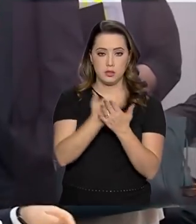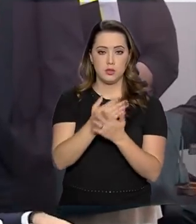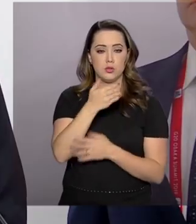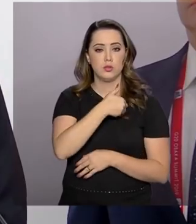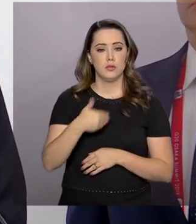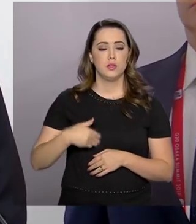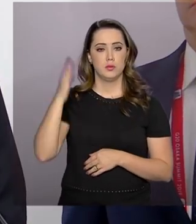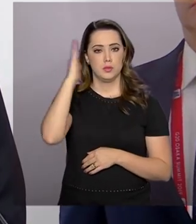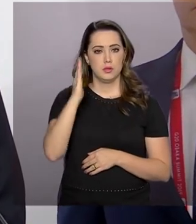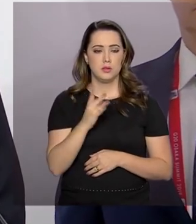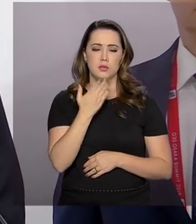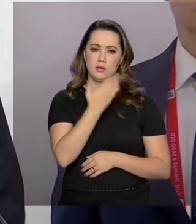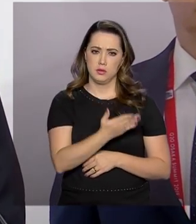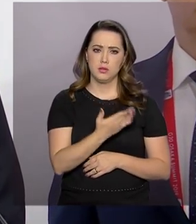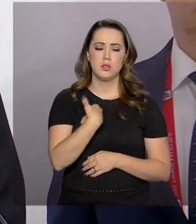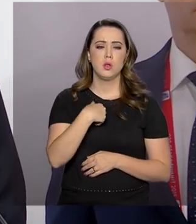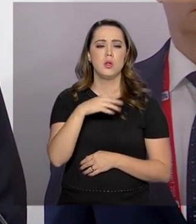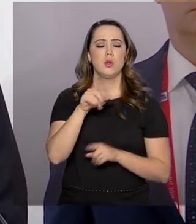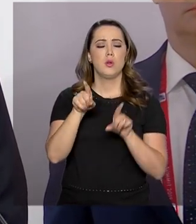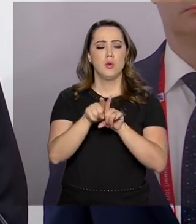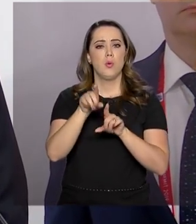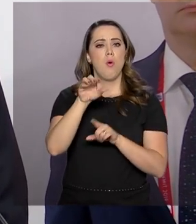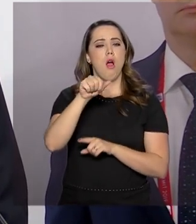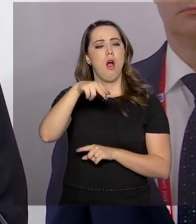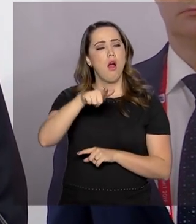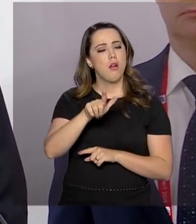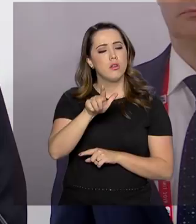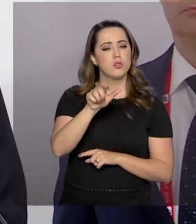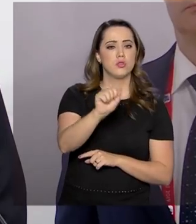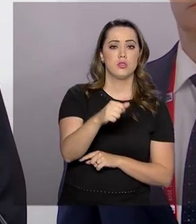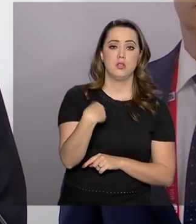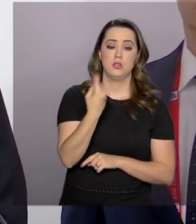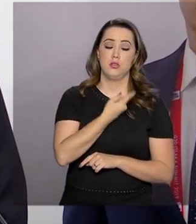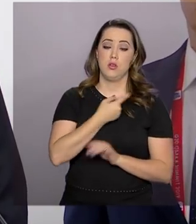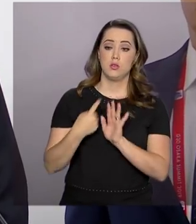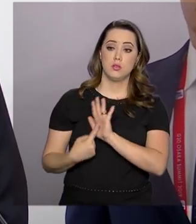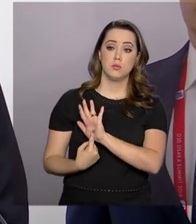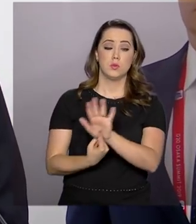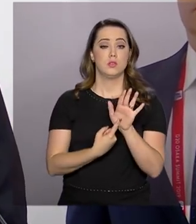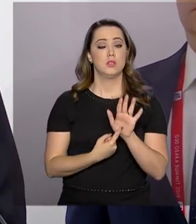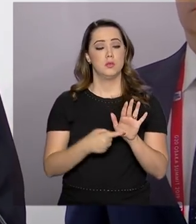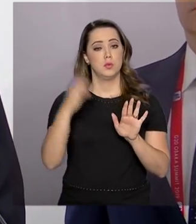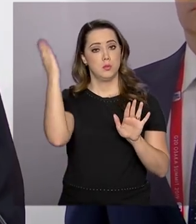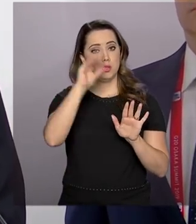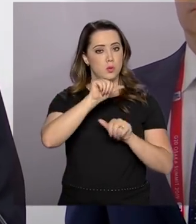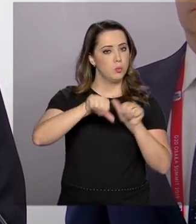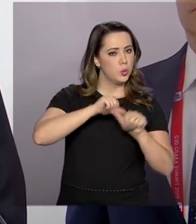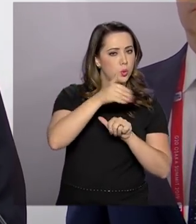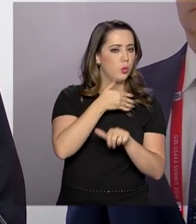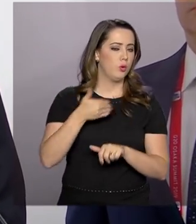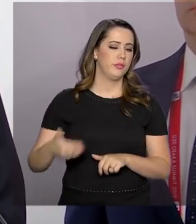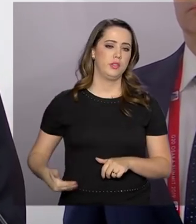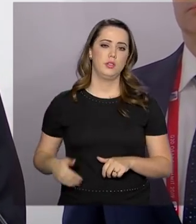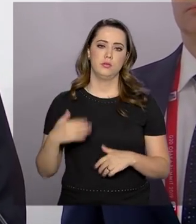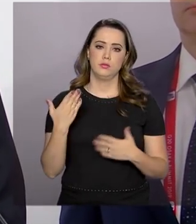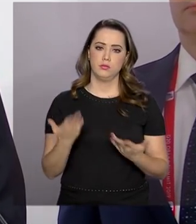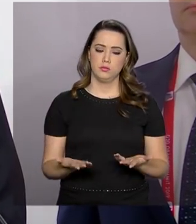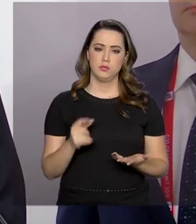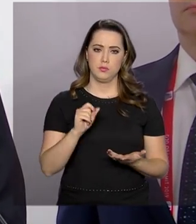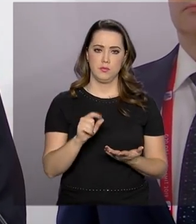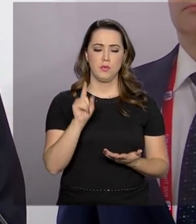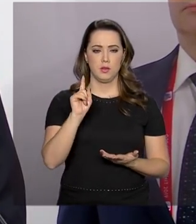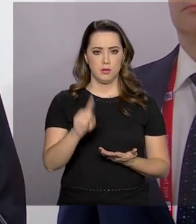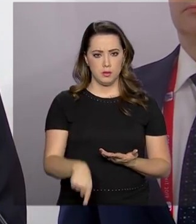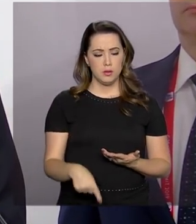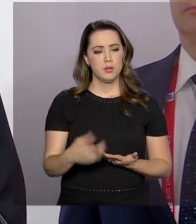Merkel... De maneira bastante cordial, mostramos que o Brasil mudou o governo e é um